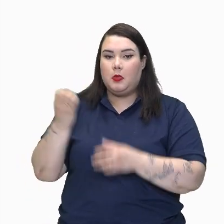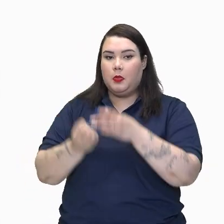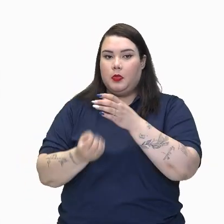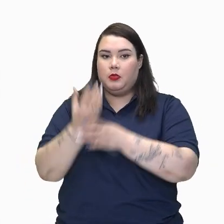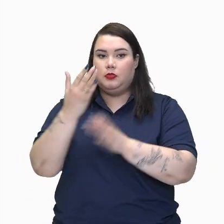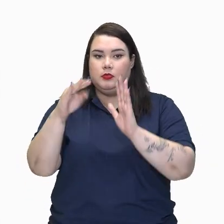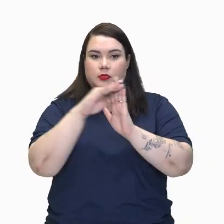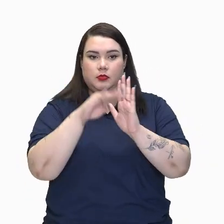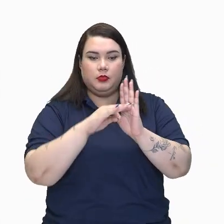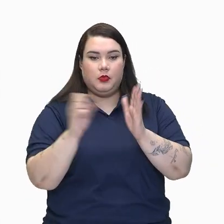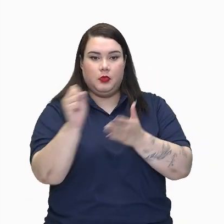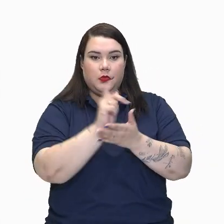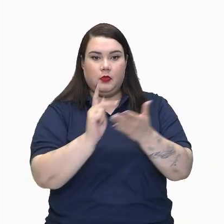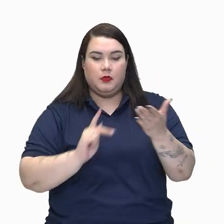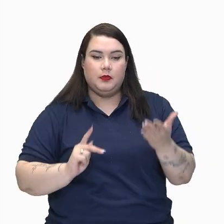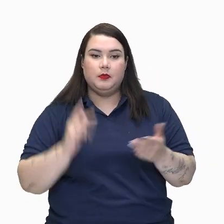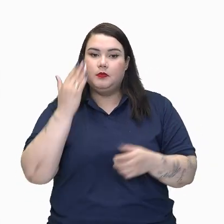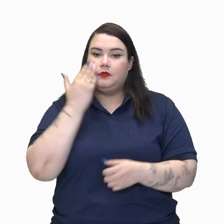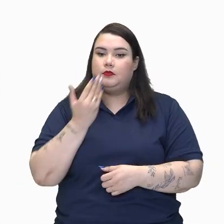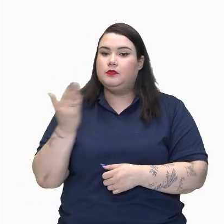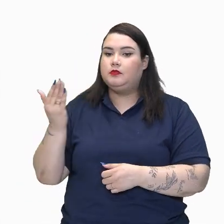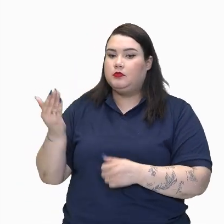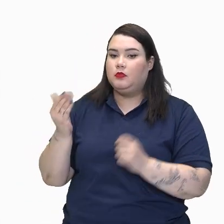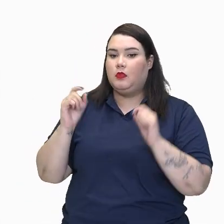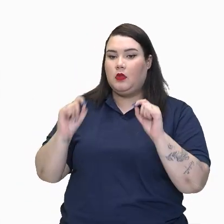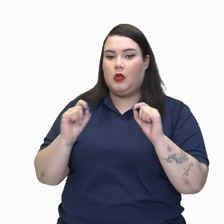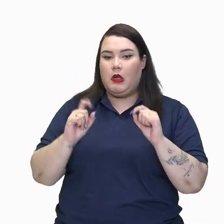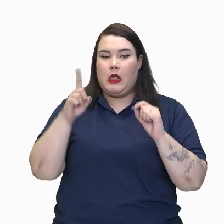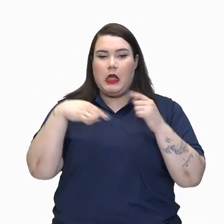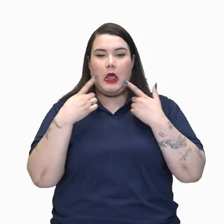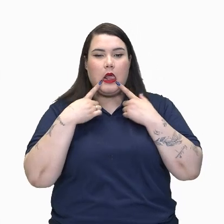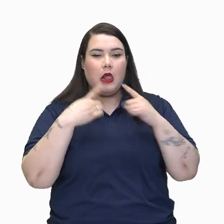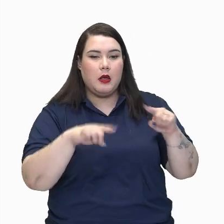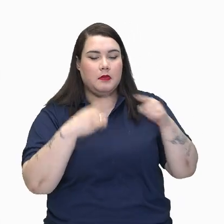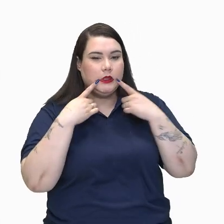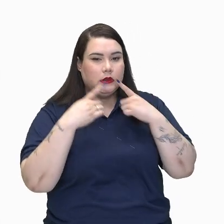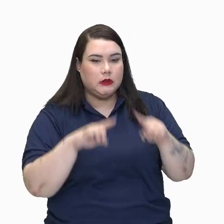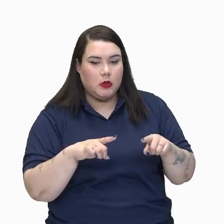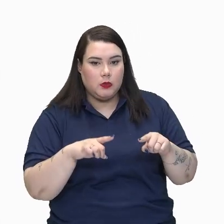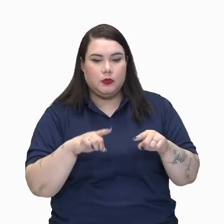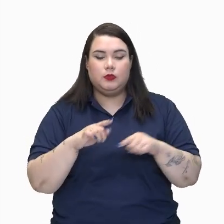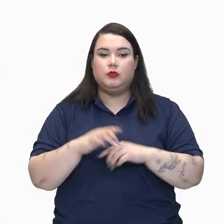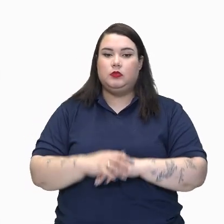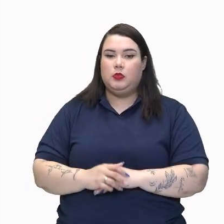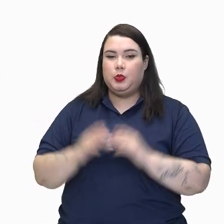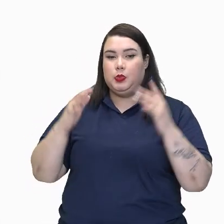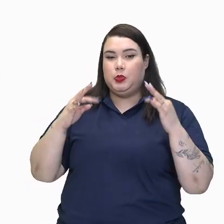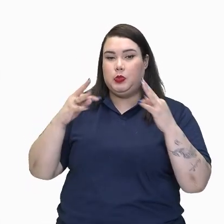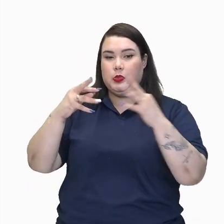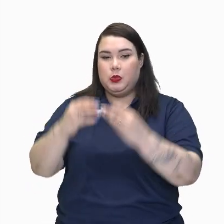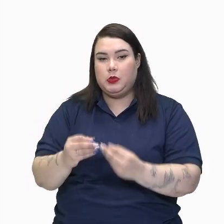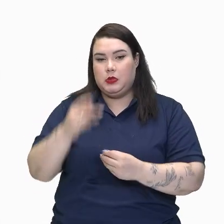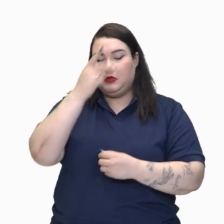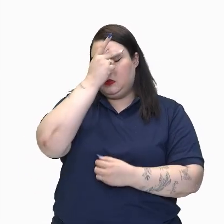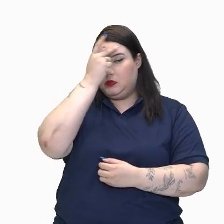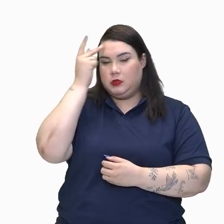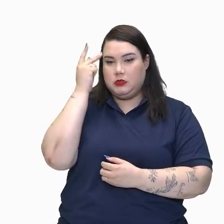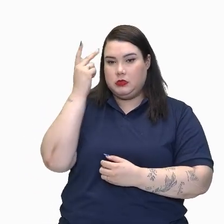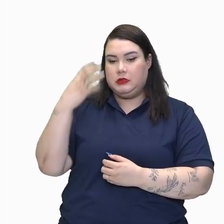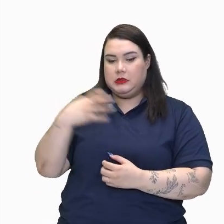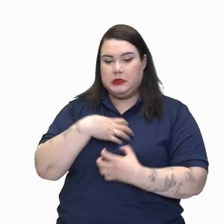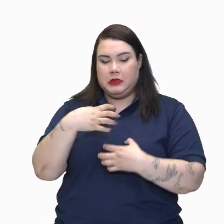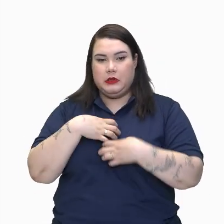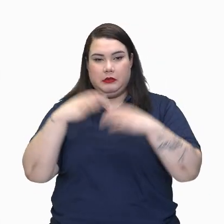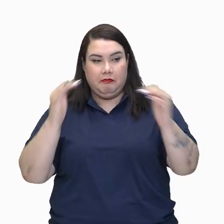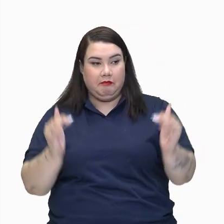o próprio poema, como vocês verão, é uma espécie de crítica a todas aquelas pessoas que se acham superiores,